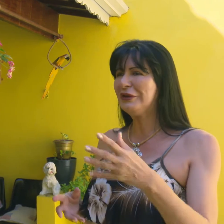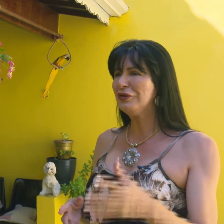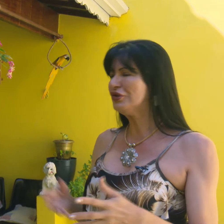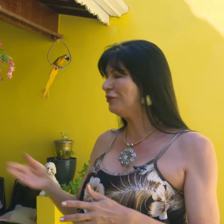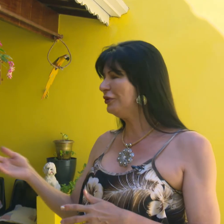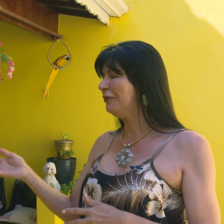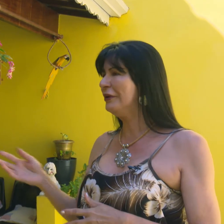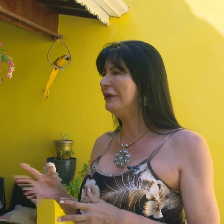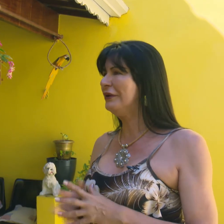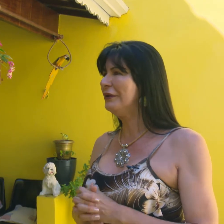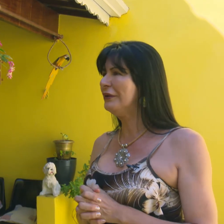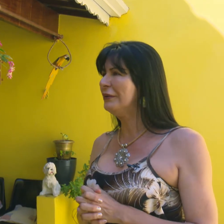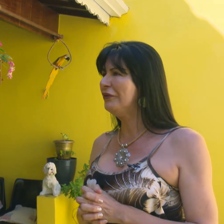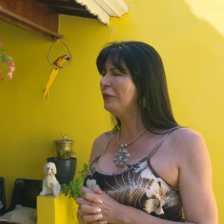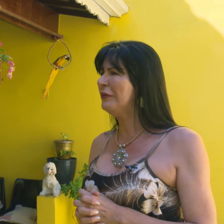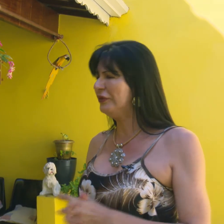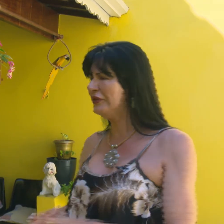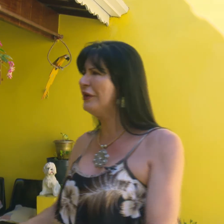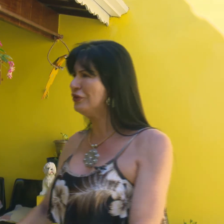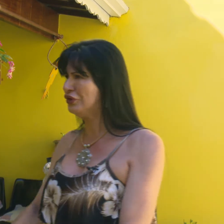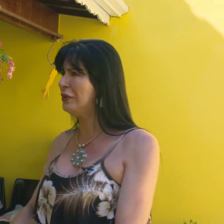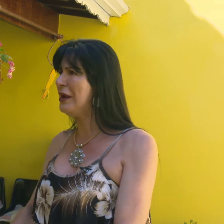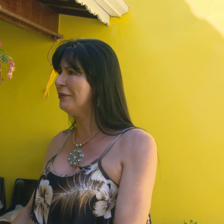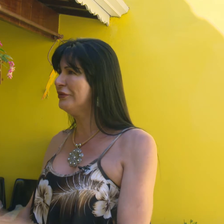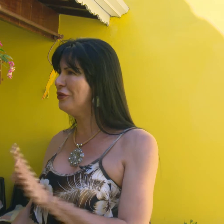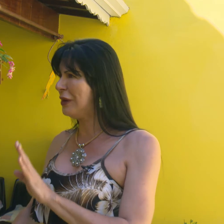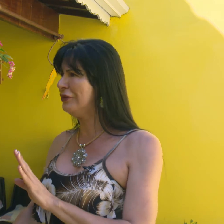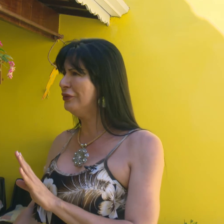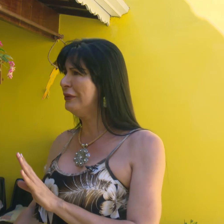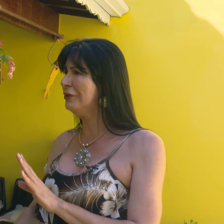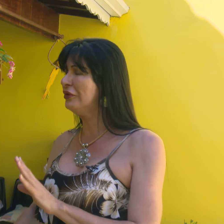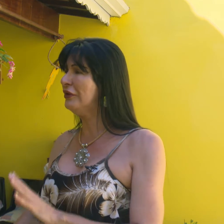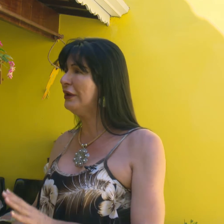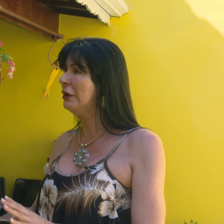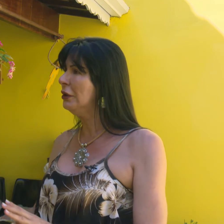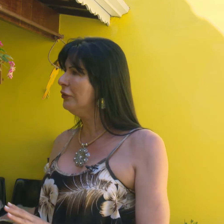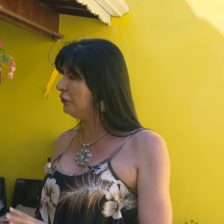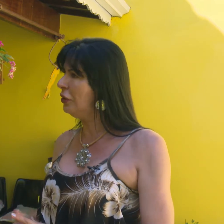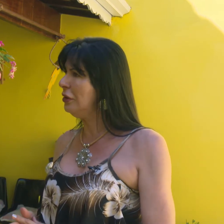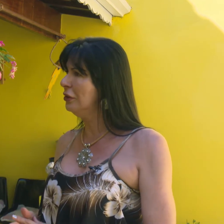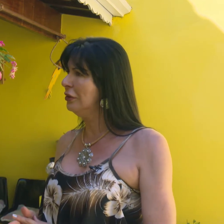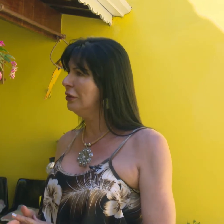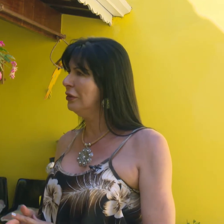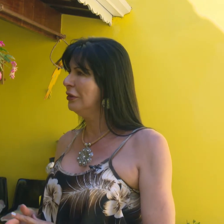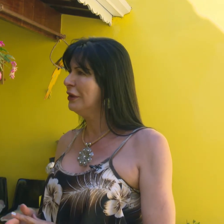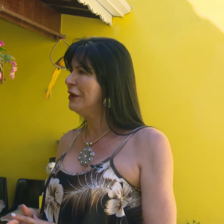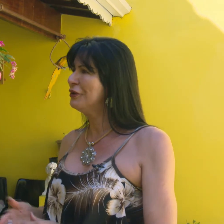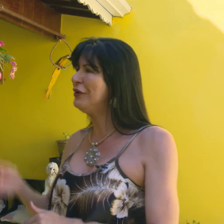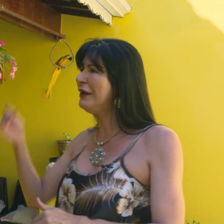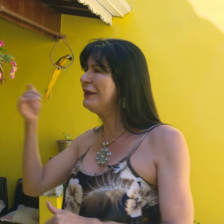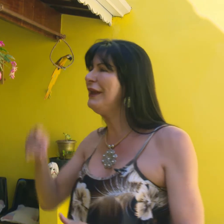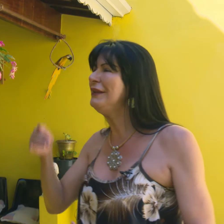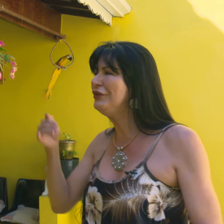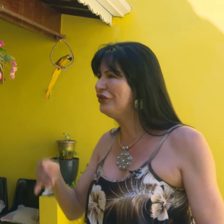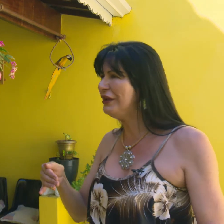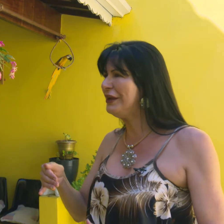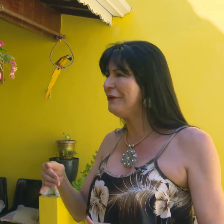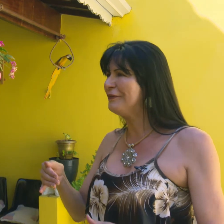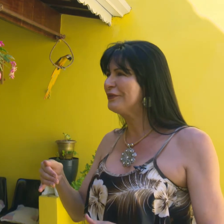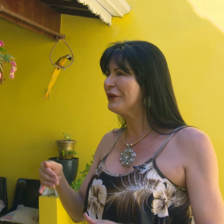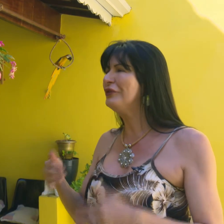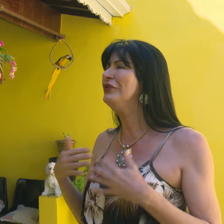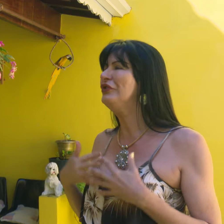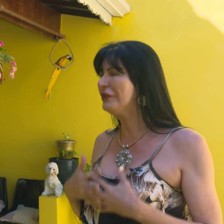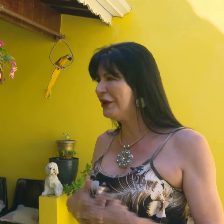O apresentador me chamou depois, falou para mim, você vai continuar? Porque são 4 domingos. Eu falei, vou. Então naquele